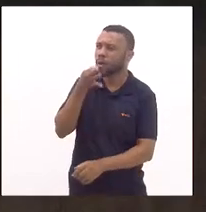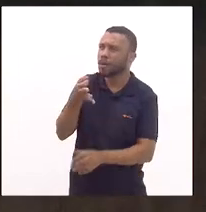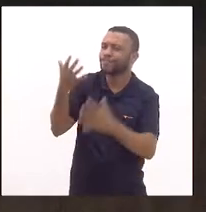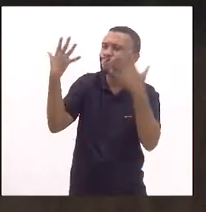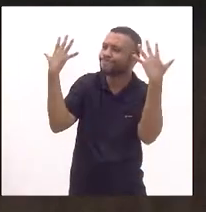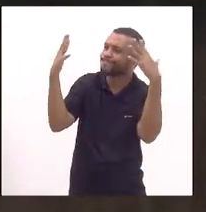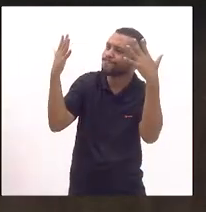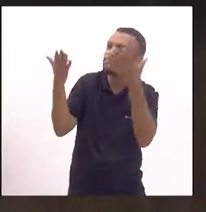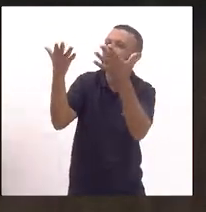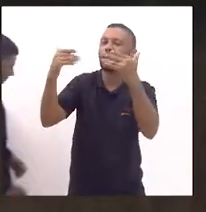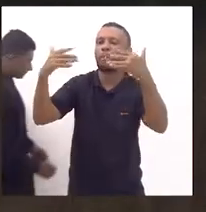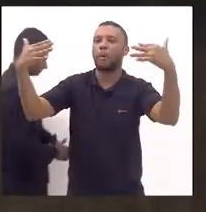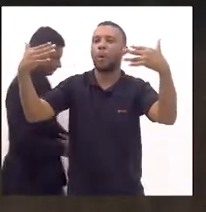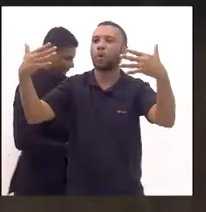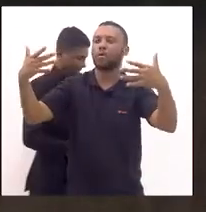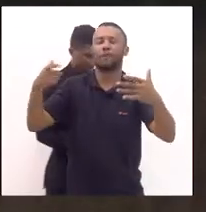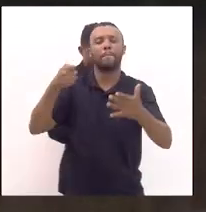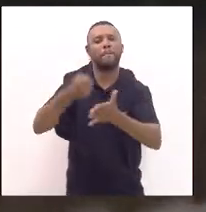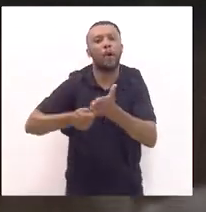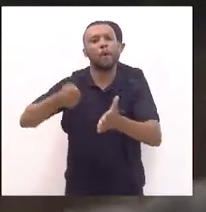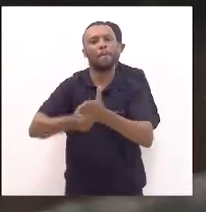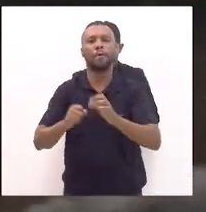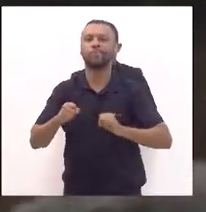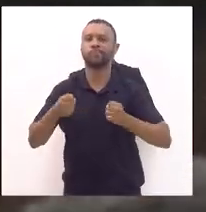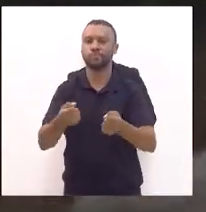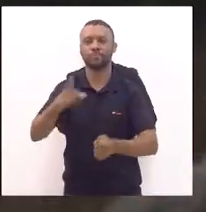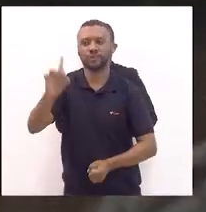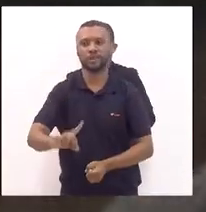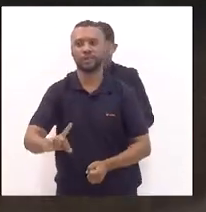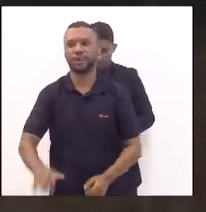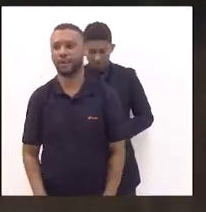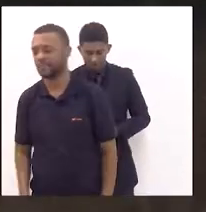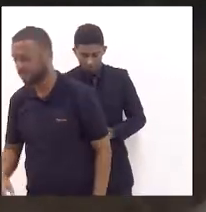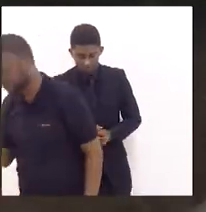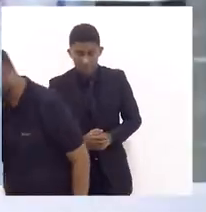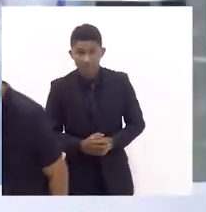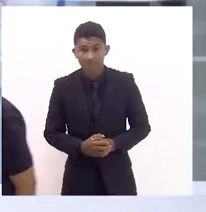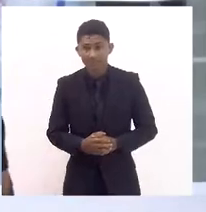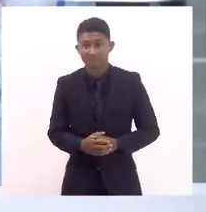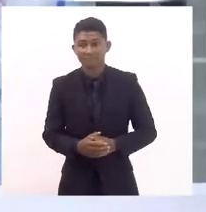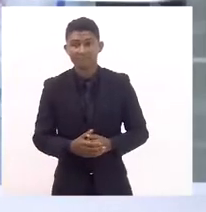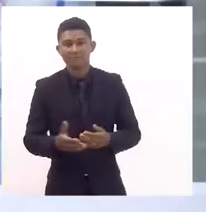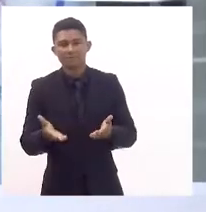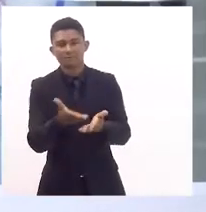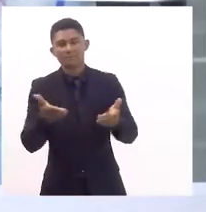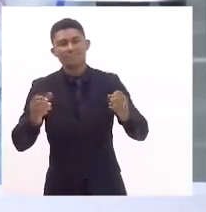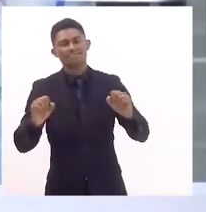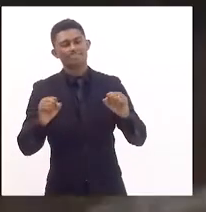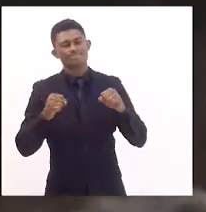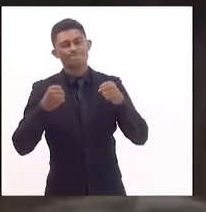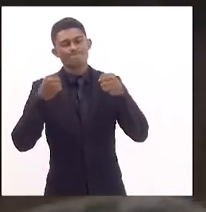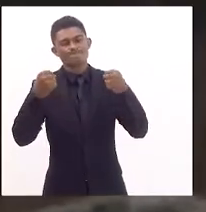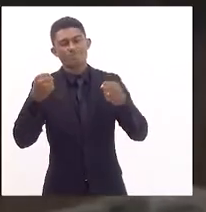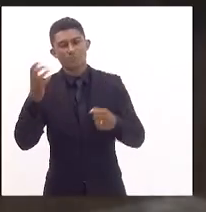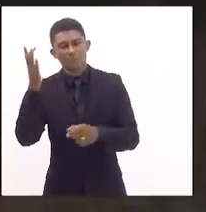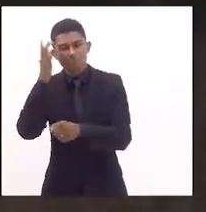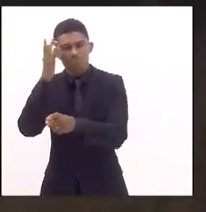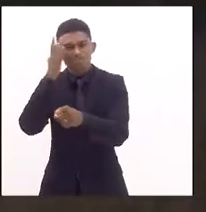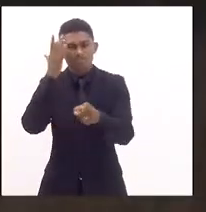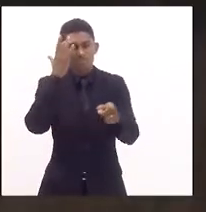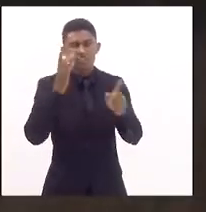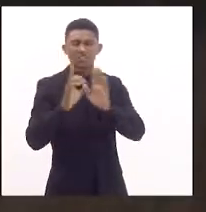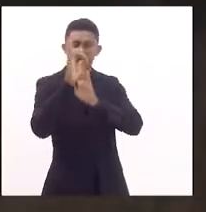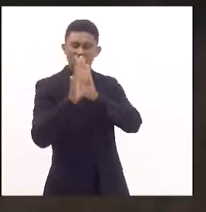correram atrás dos seus direitos, mostrando garra, empenho, consciência. Mas queria